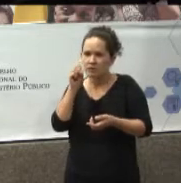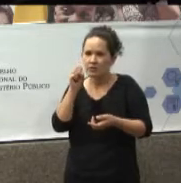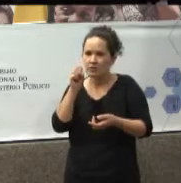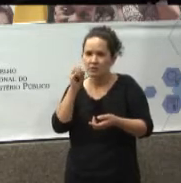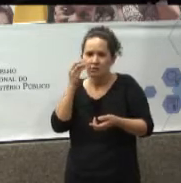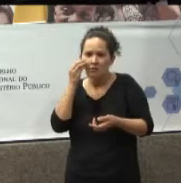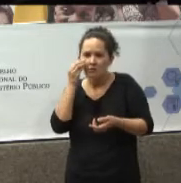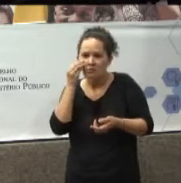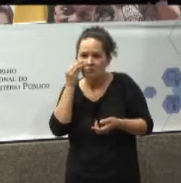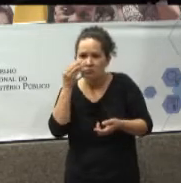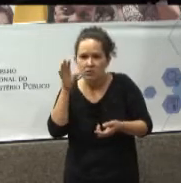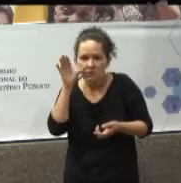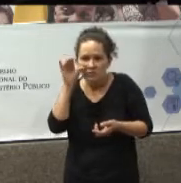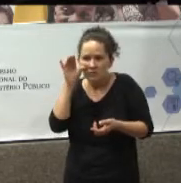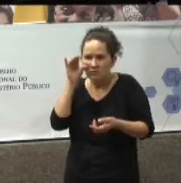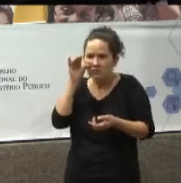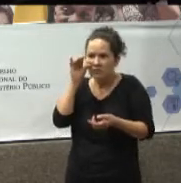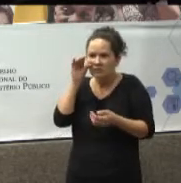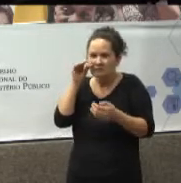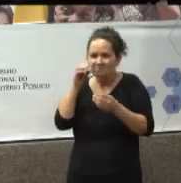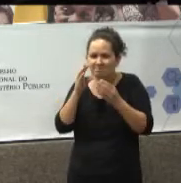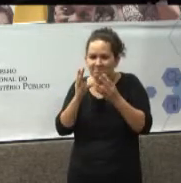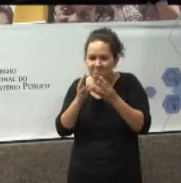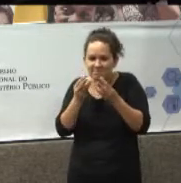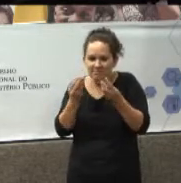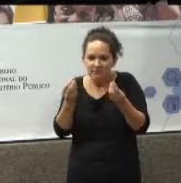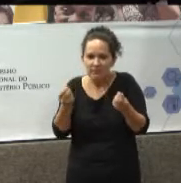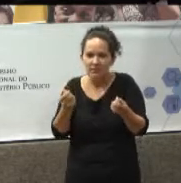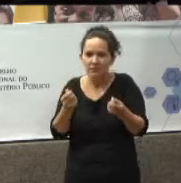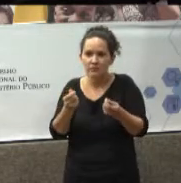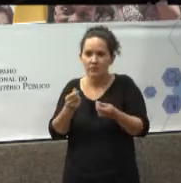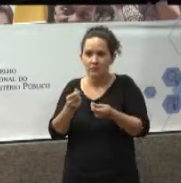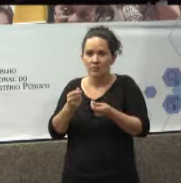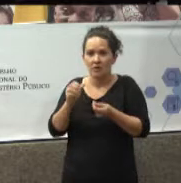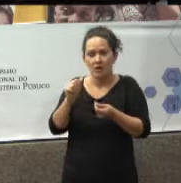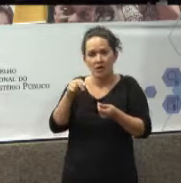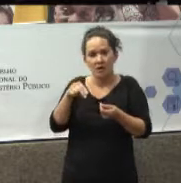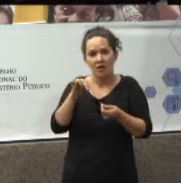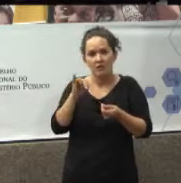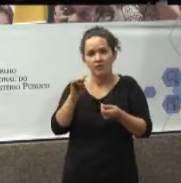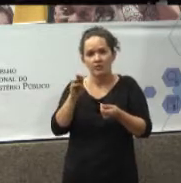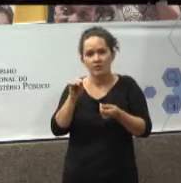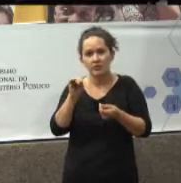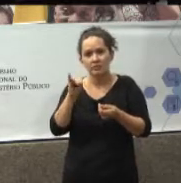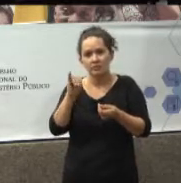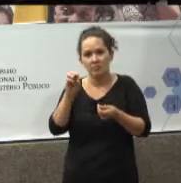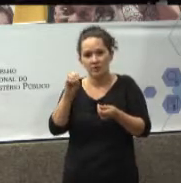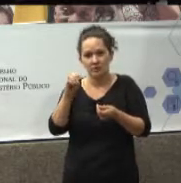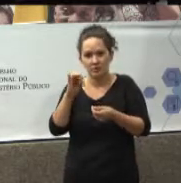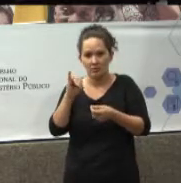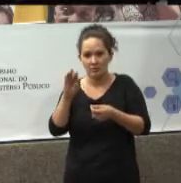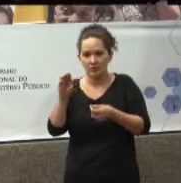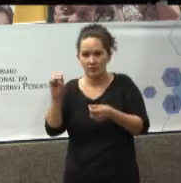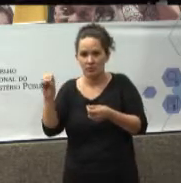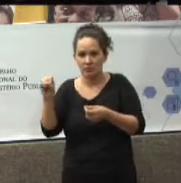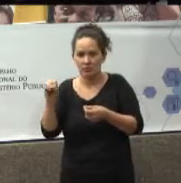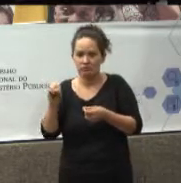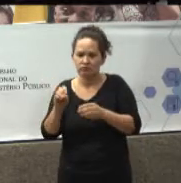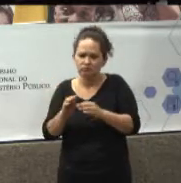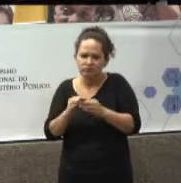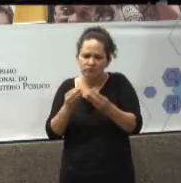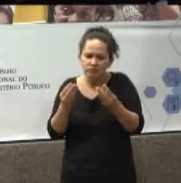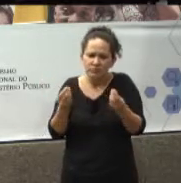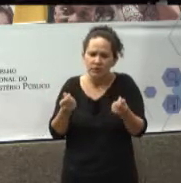muito frágil evidência científica vejam só os antibióticos olha só a prescrição com frágil